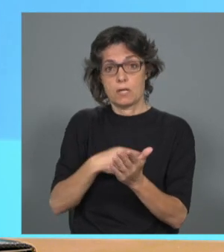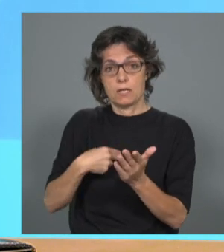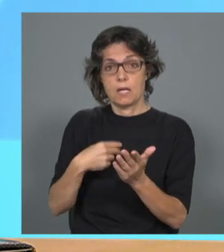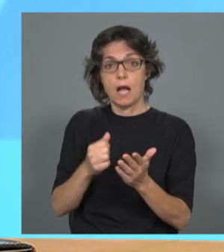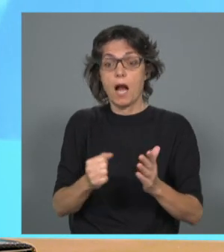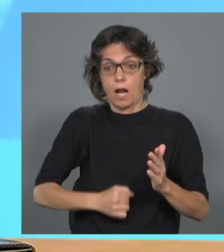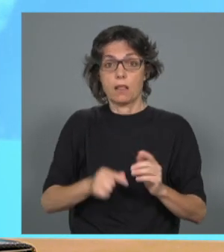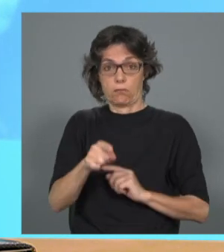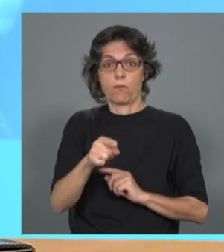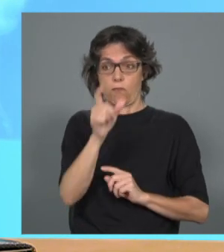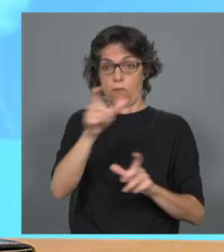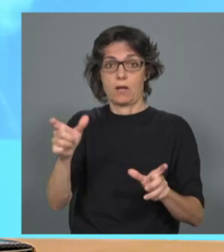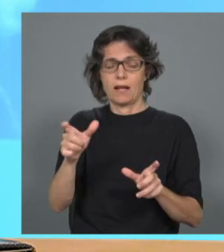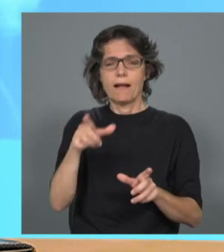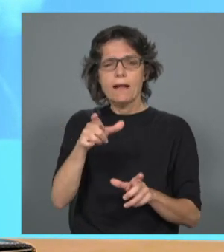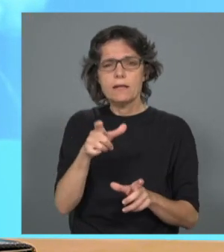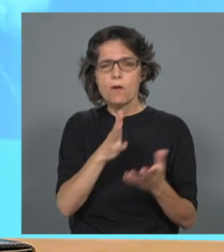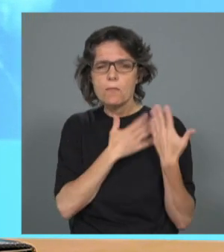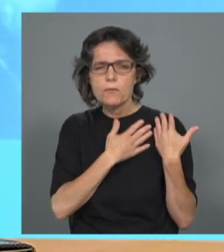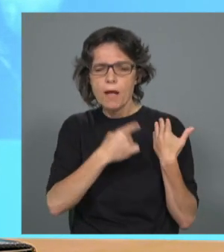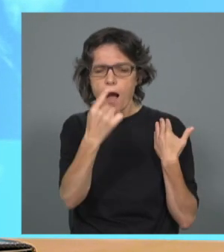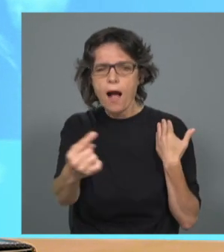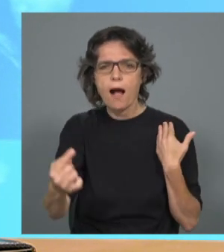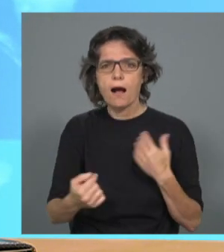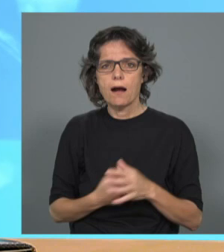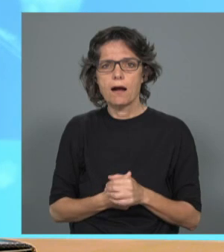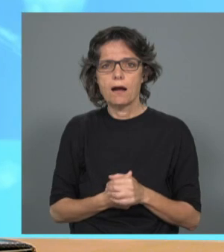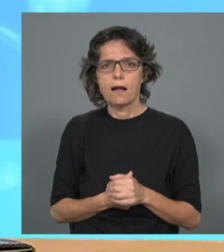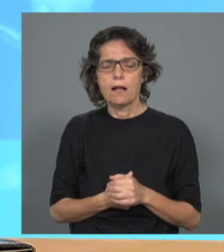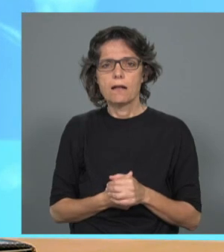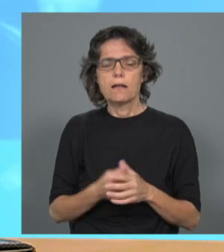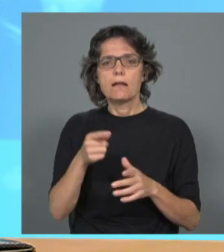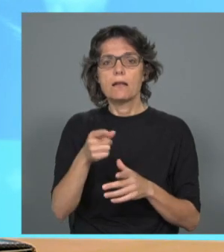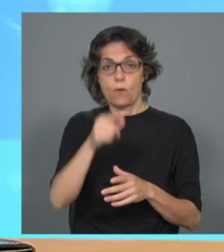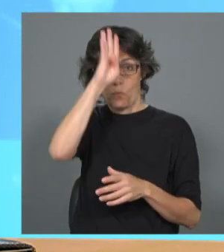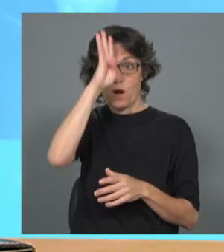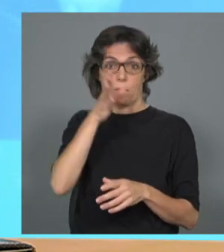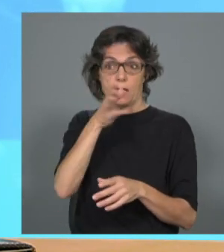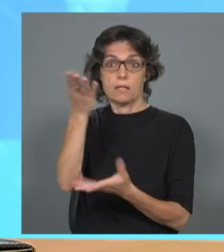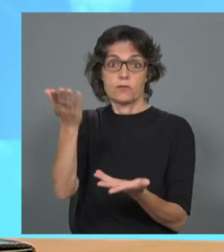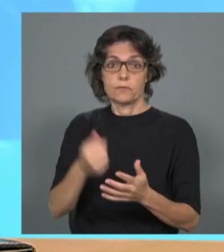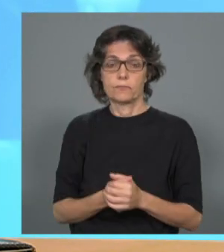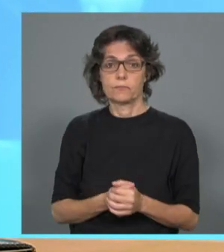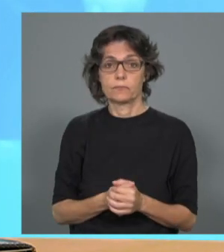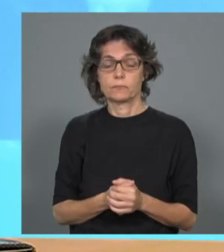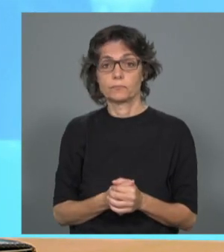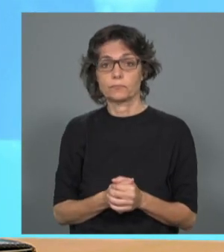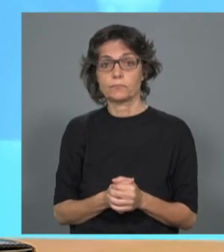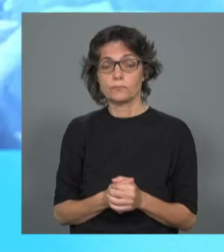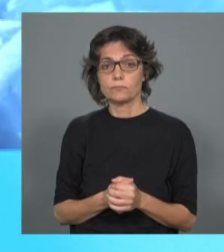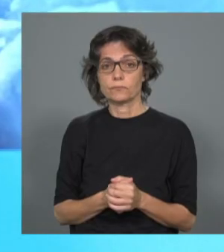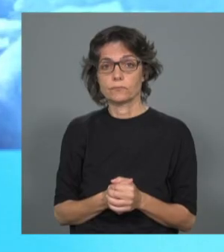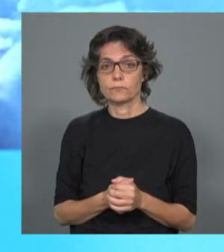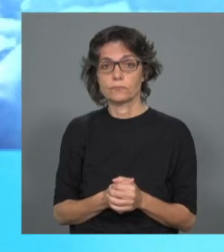há uma especificidade cristã, há um modo cristão de estar em toda esta realidade. E o Papa Francisco aponta. E